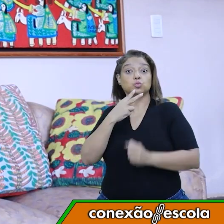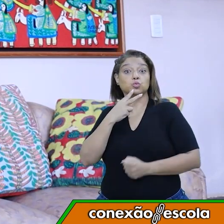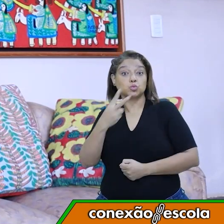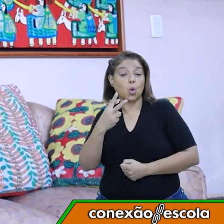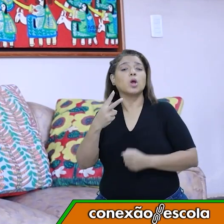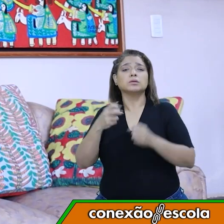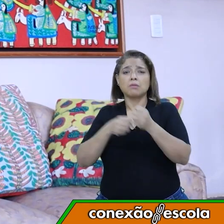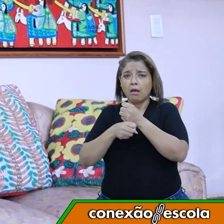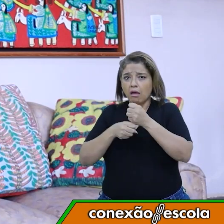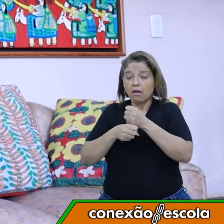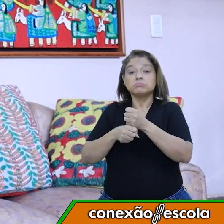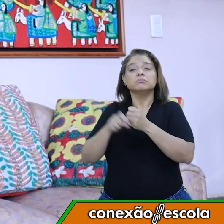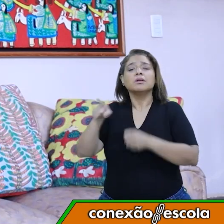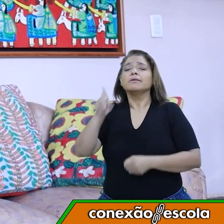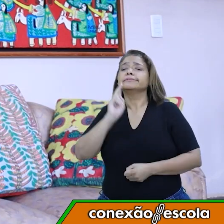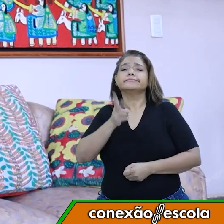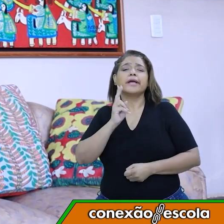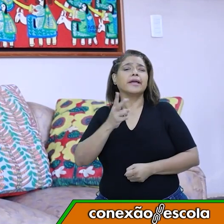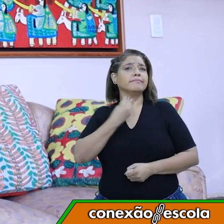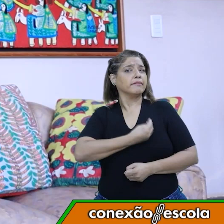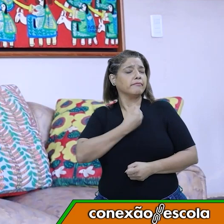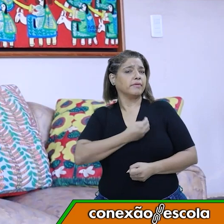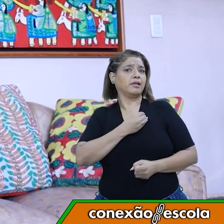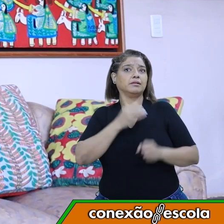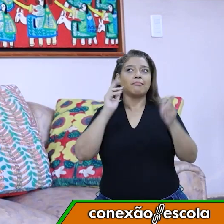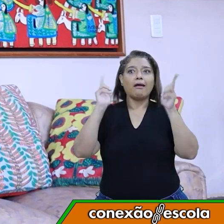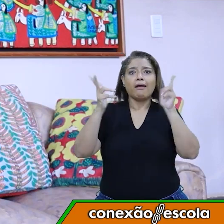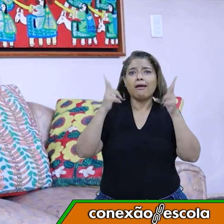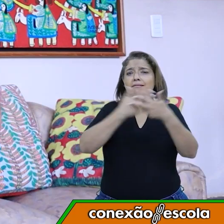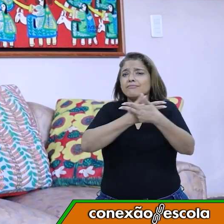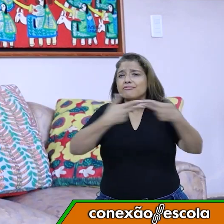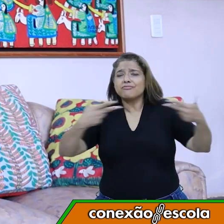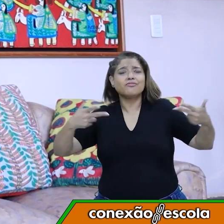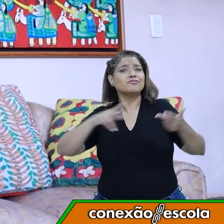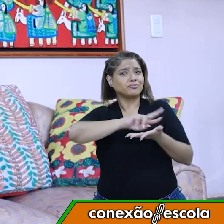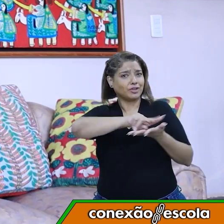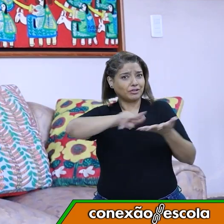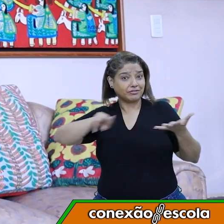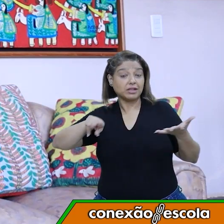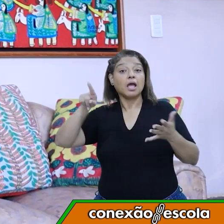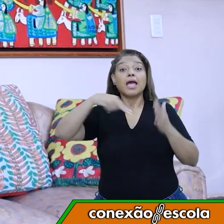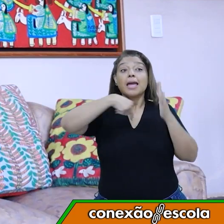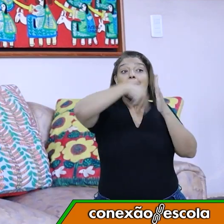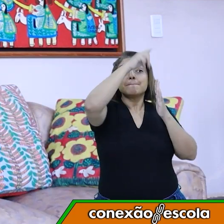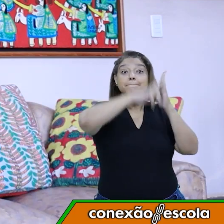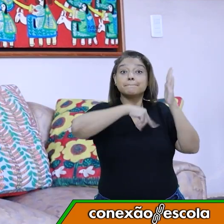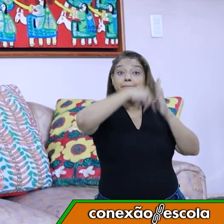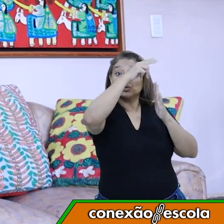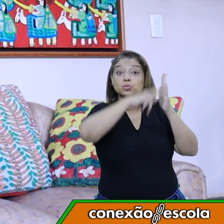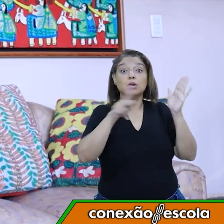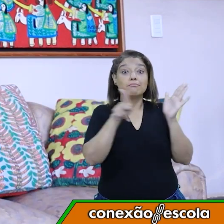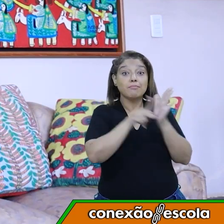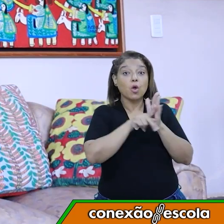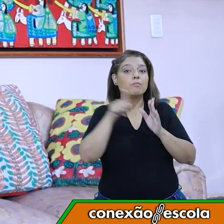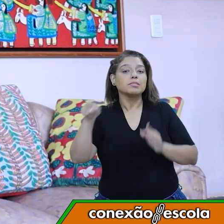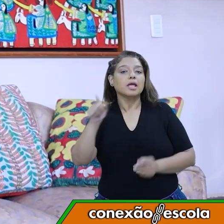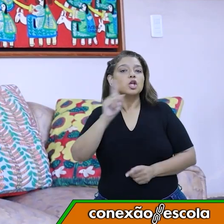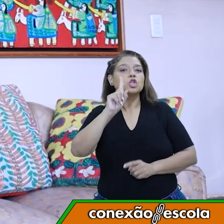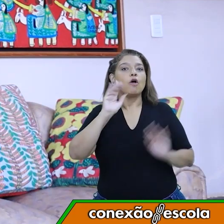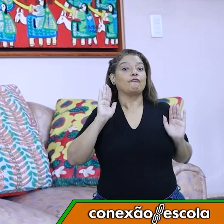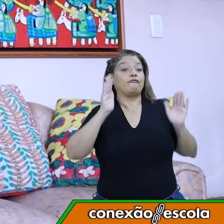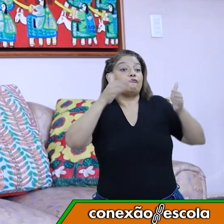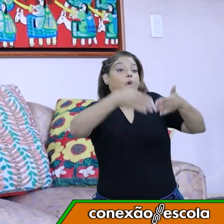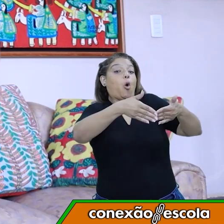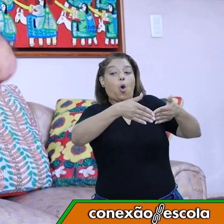uma aventura. Se vocês verem a pintura dele, é sempre, entendeu? Não é um tipo de um primitivo que fica só bitolado em alguma coisa,